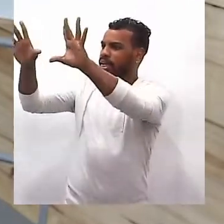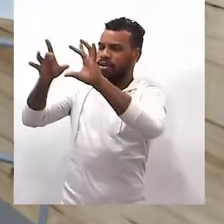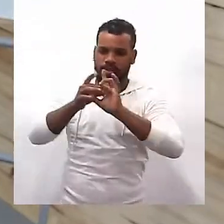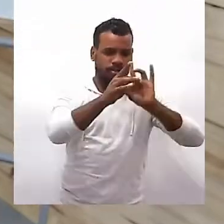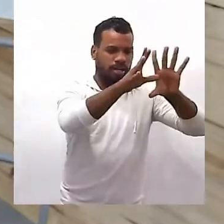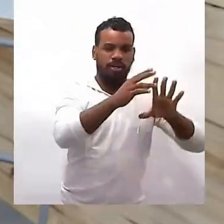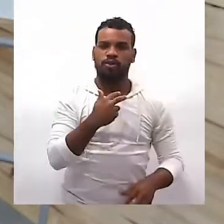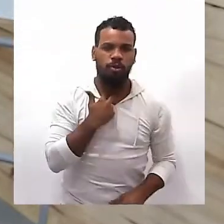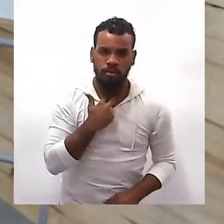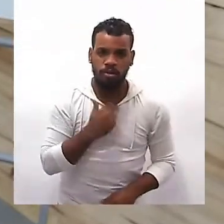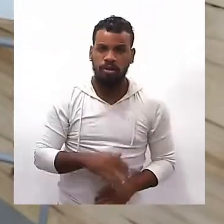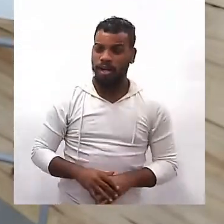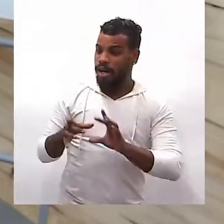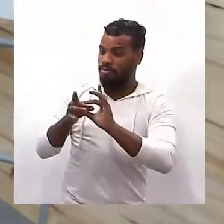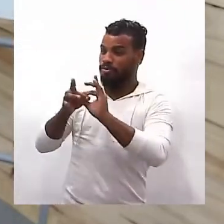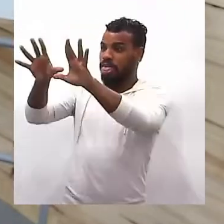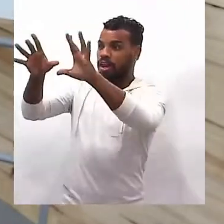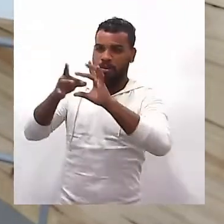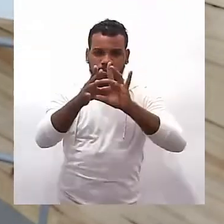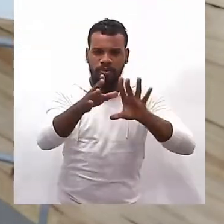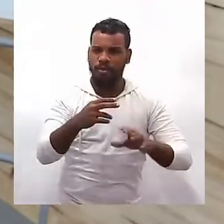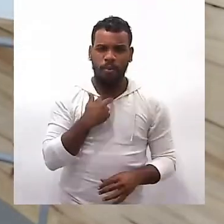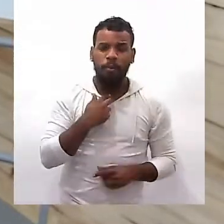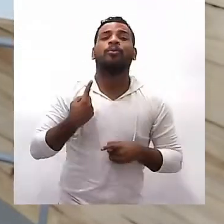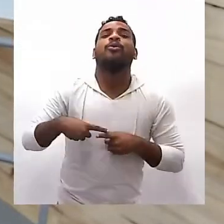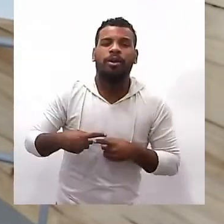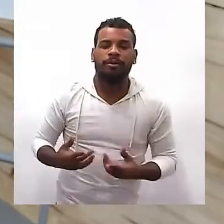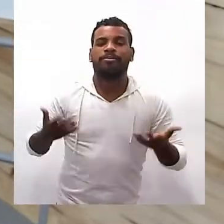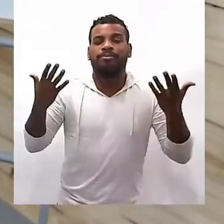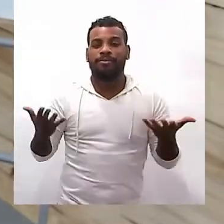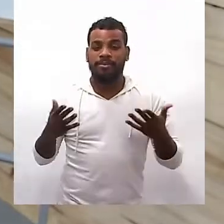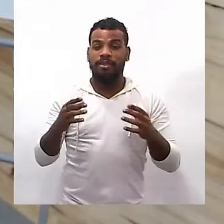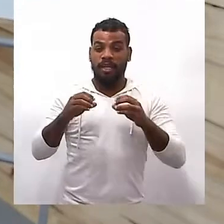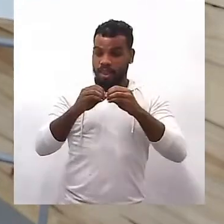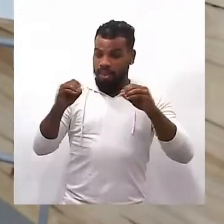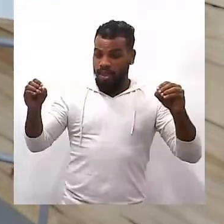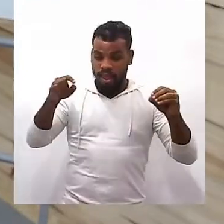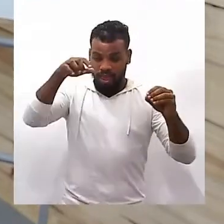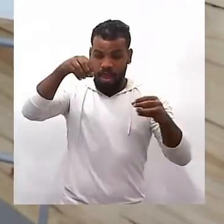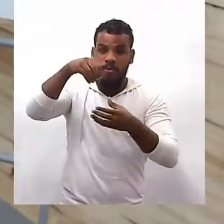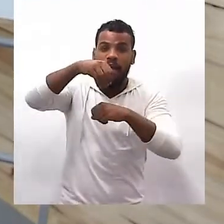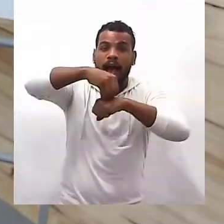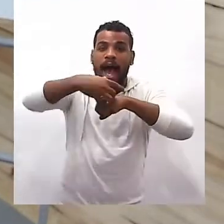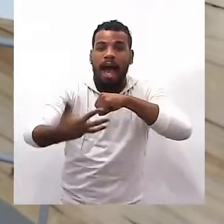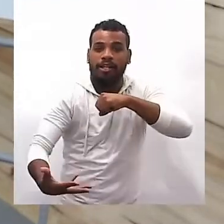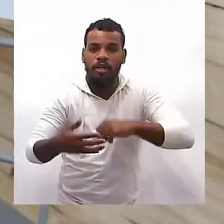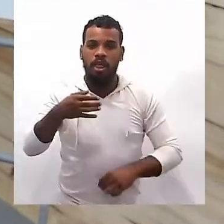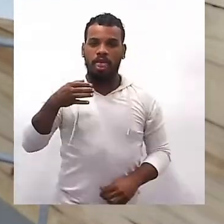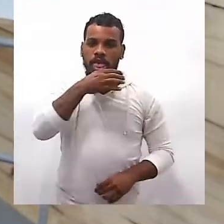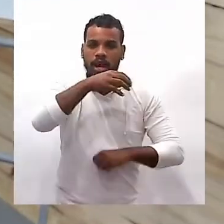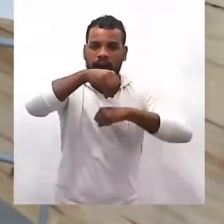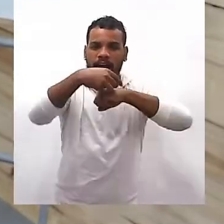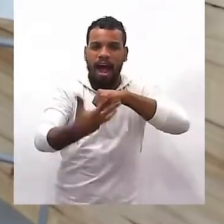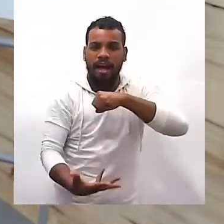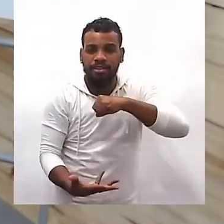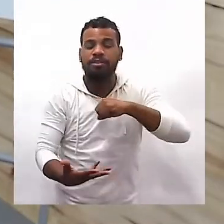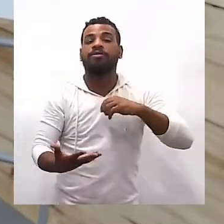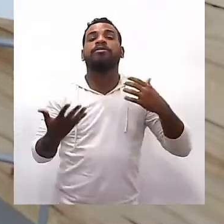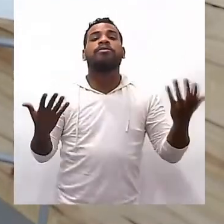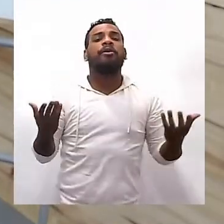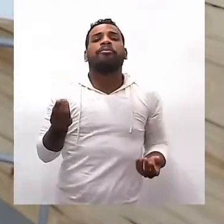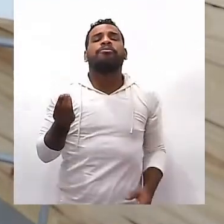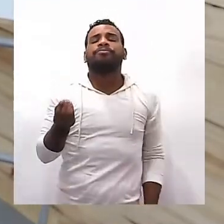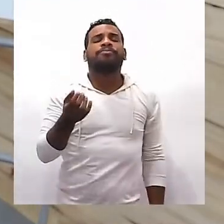esses hidrogênios não podem ficar soltos? Ei, menino, porque senão o meio vai ficar ácido. Porque senão o meio vai ficar ácido. Aí